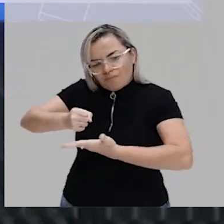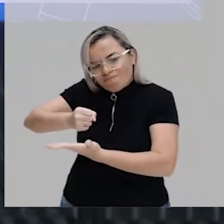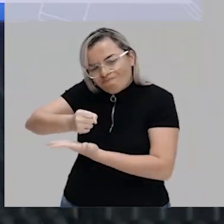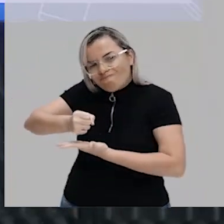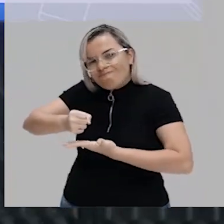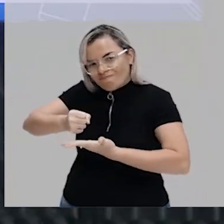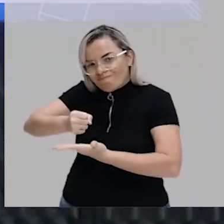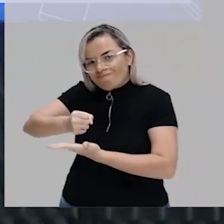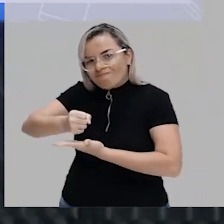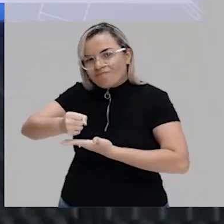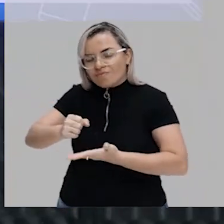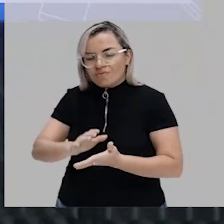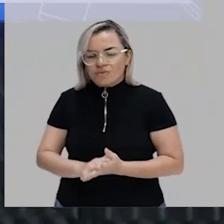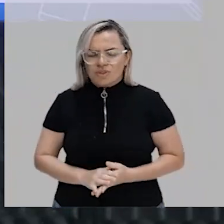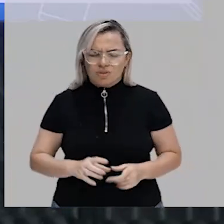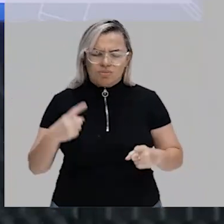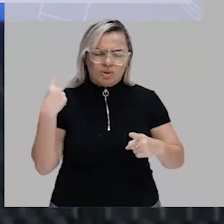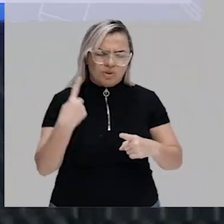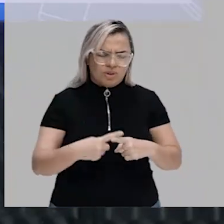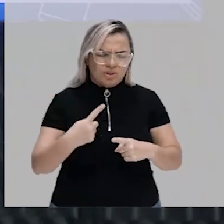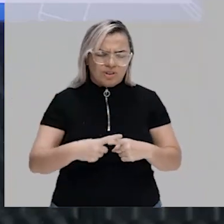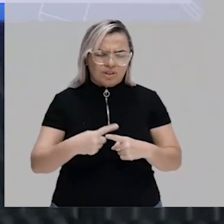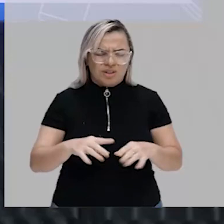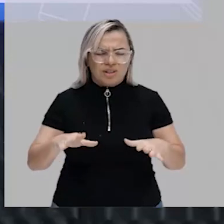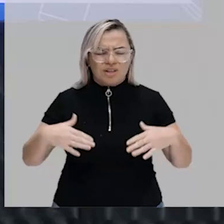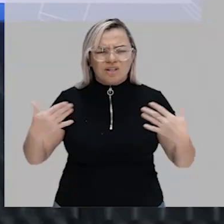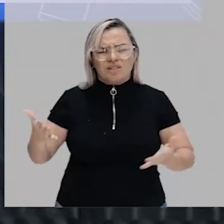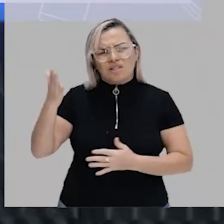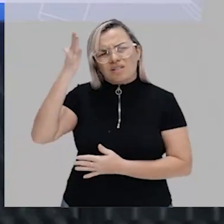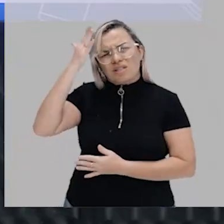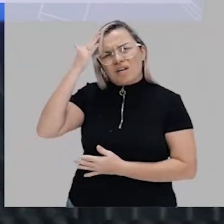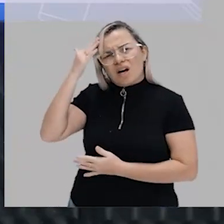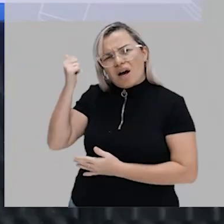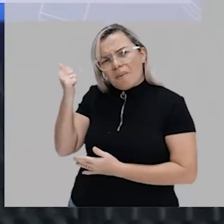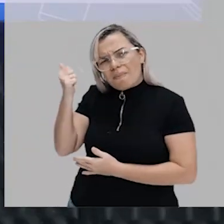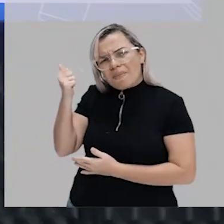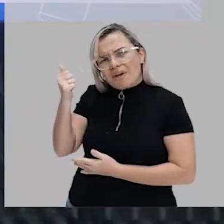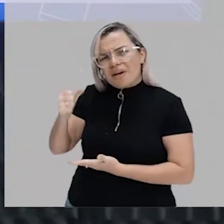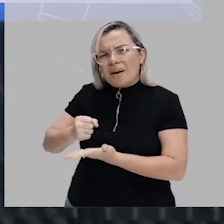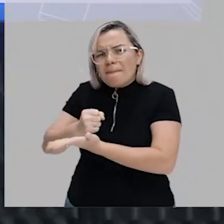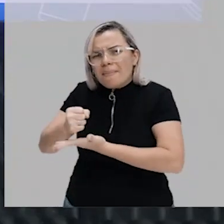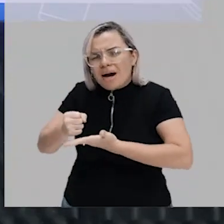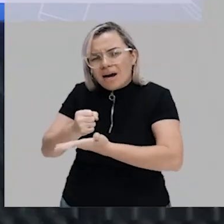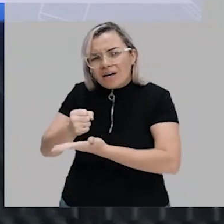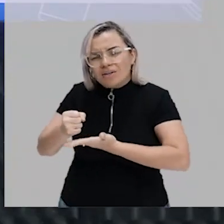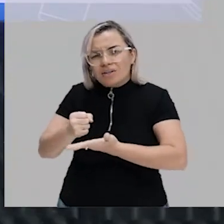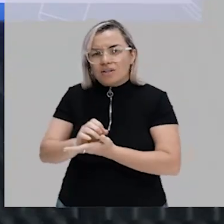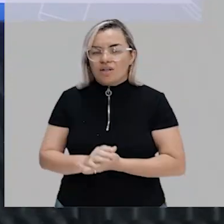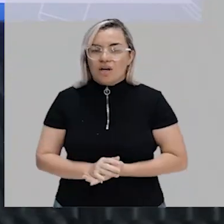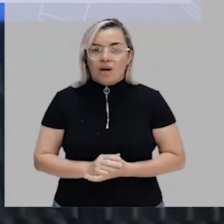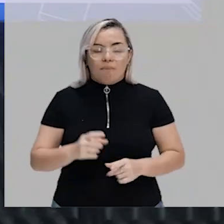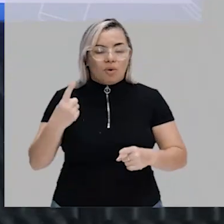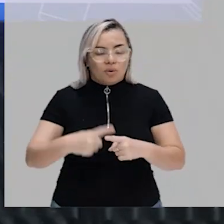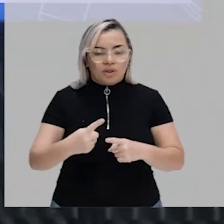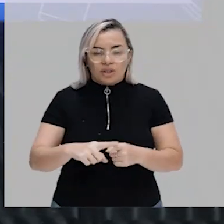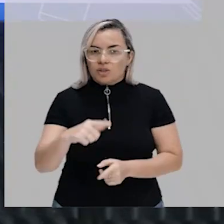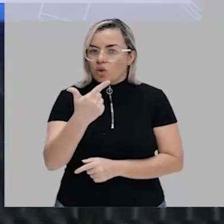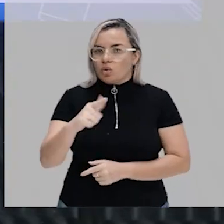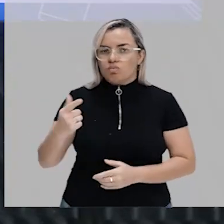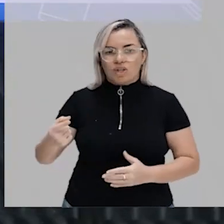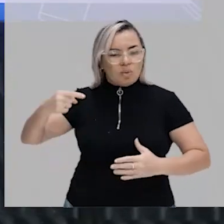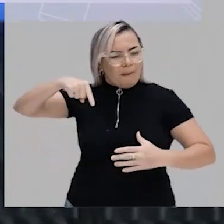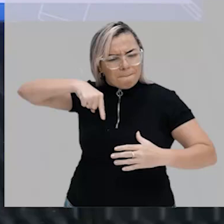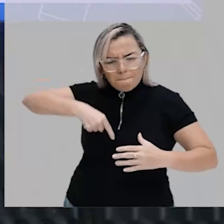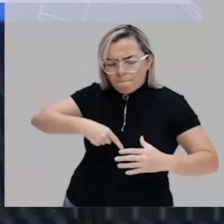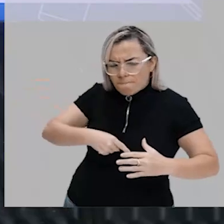Professor, por que esse saber é superficial? Exatamente porque não existe um aprofundamento